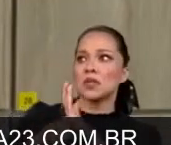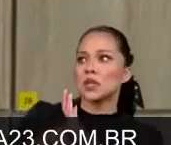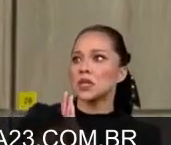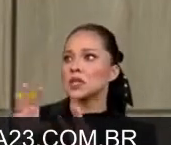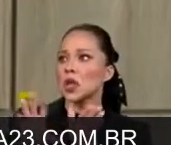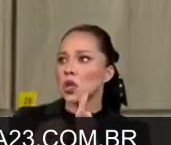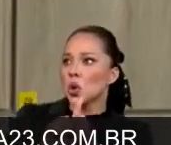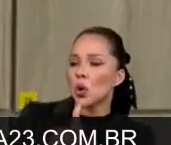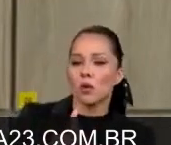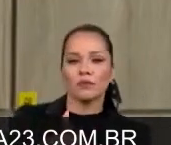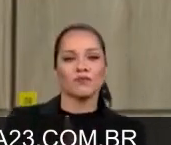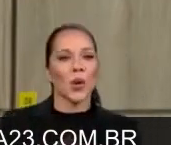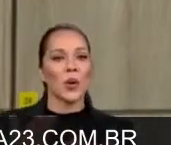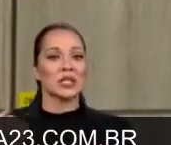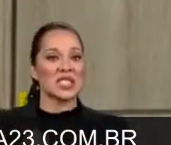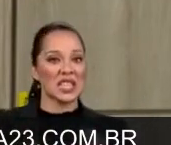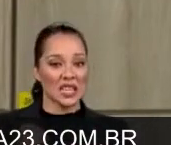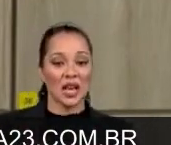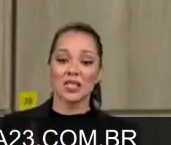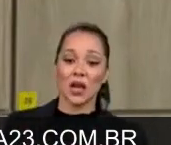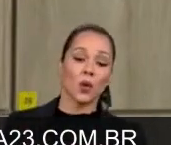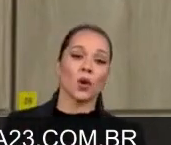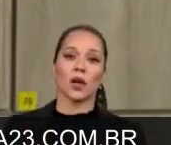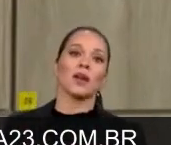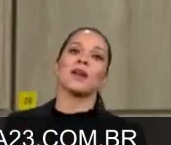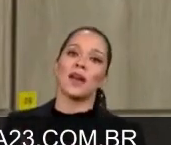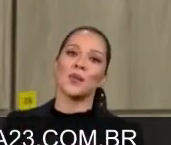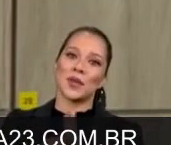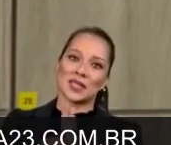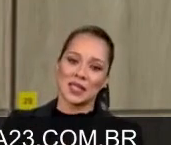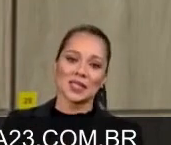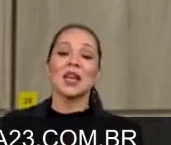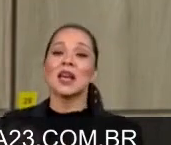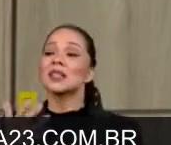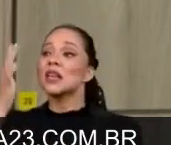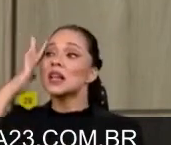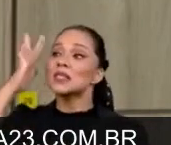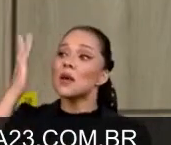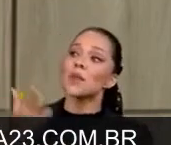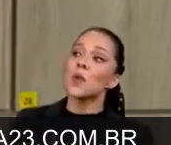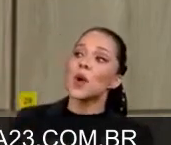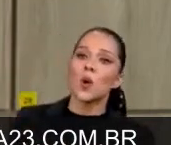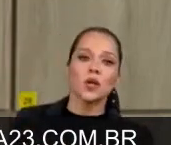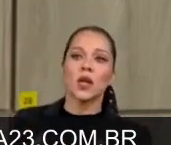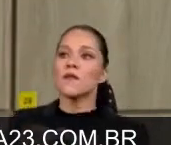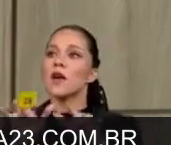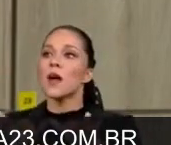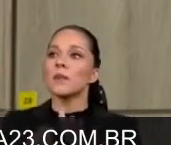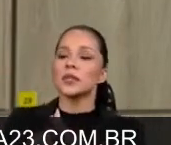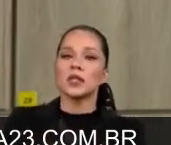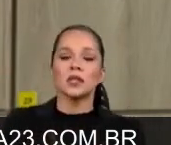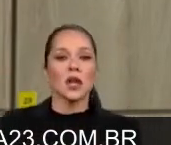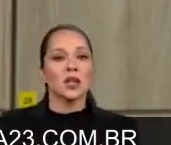Google. Uma das coisas que gera muita ansiedade neles é exatamente pesquisa. Que eles querem saber alguma coisa, faz uma pesquisa.